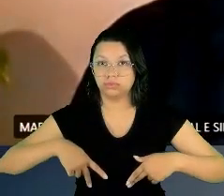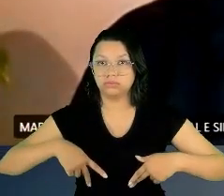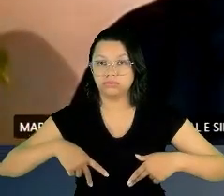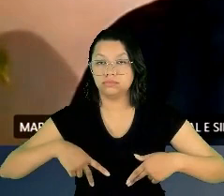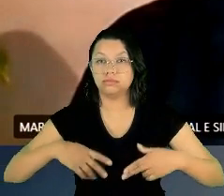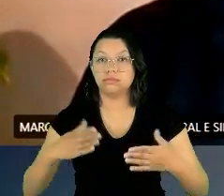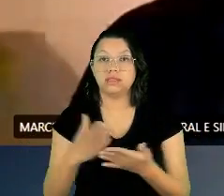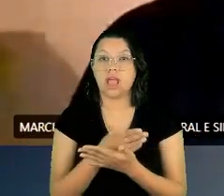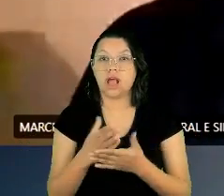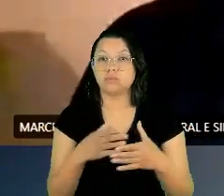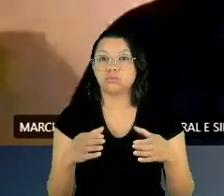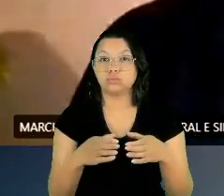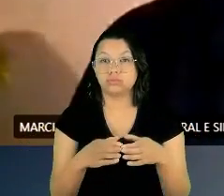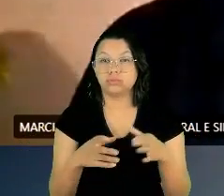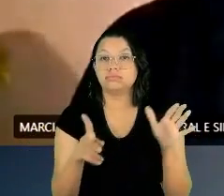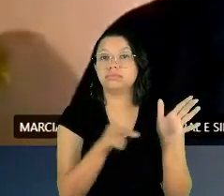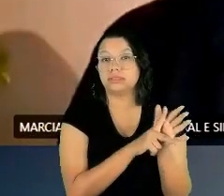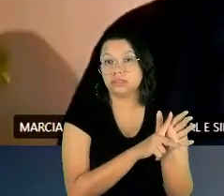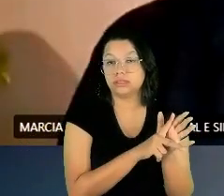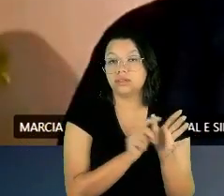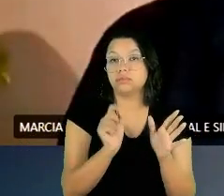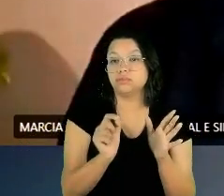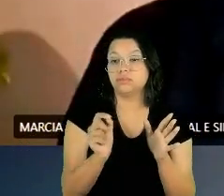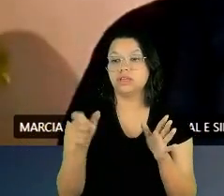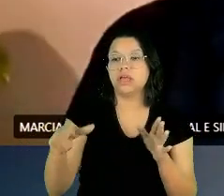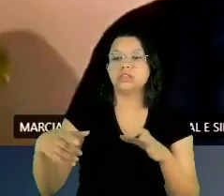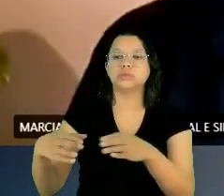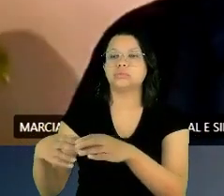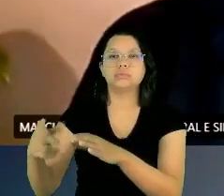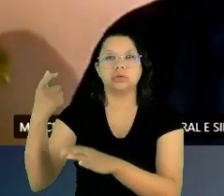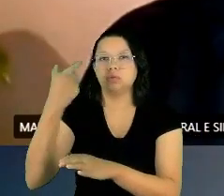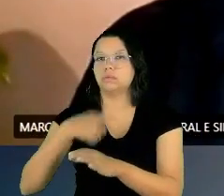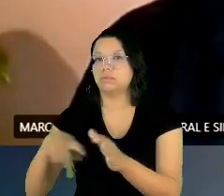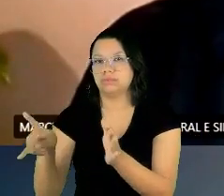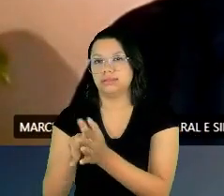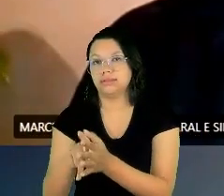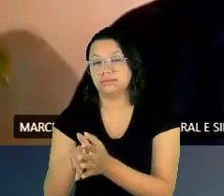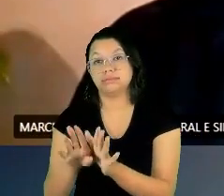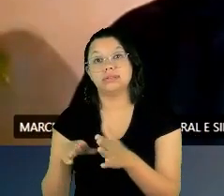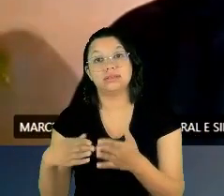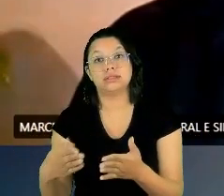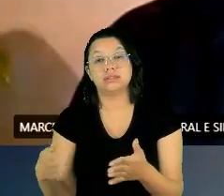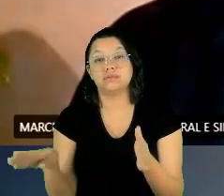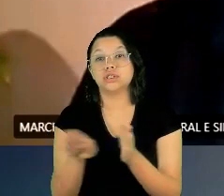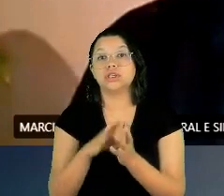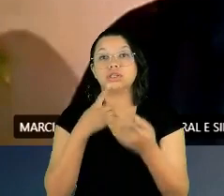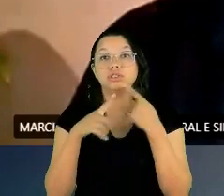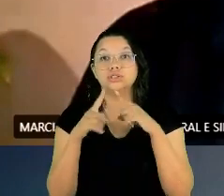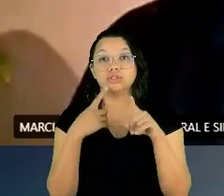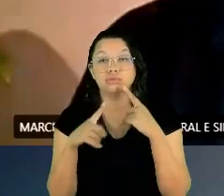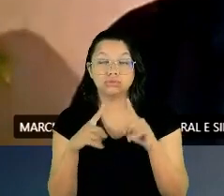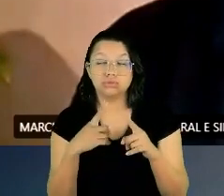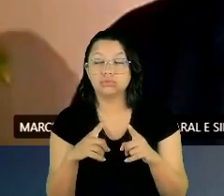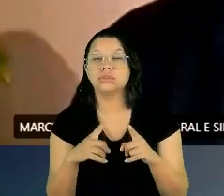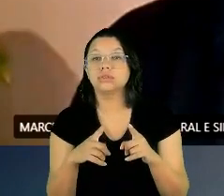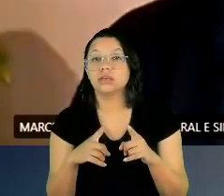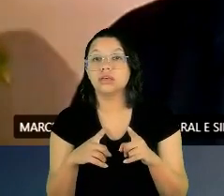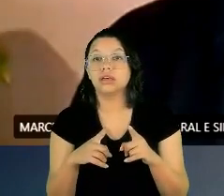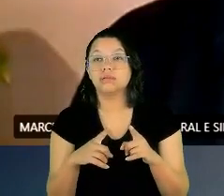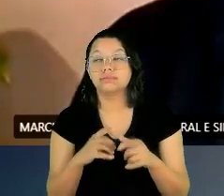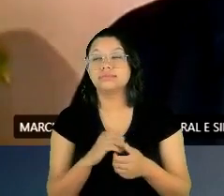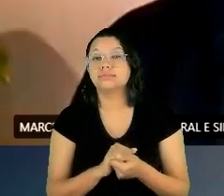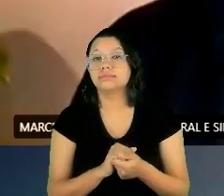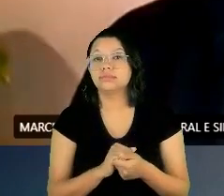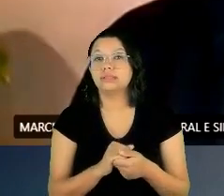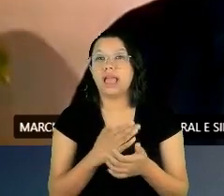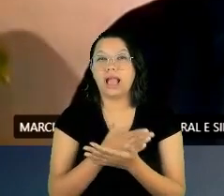nós seres humanos temos mais empatias ao grupo que pertencemos do que ao grupo que não pertencemos. E aí vem a discussão do in-group e